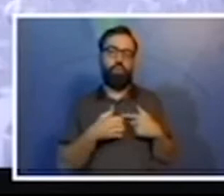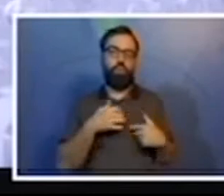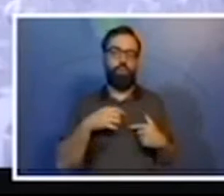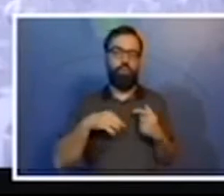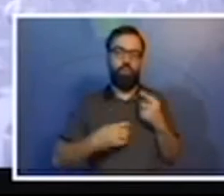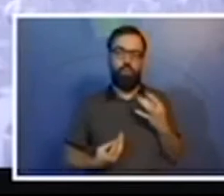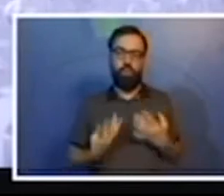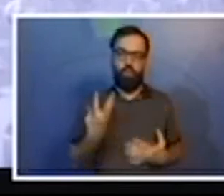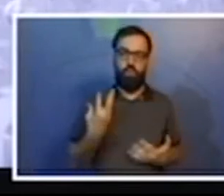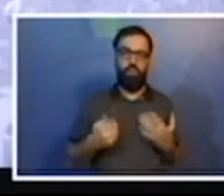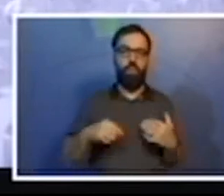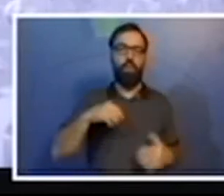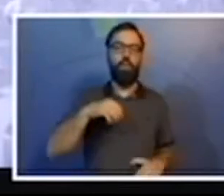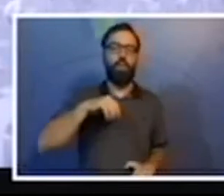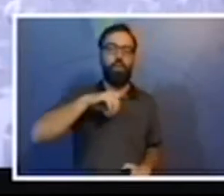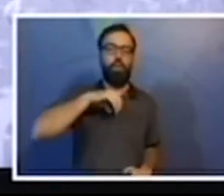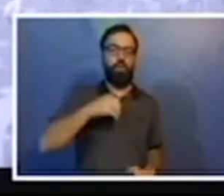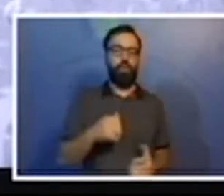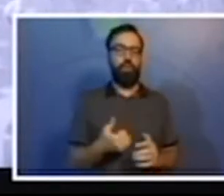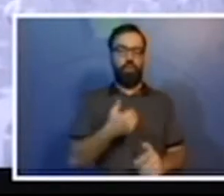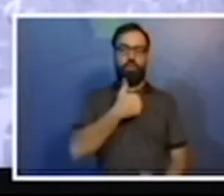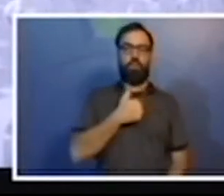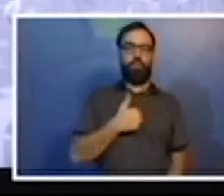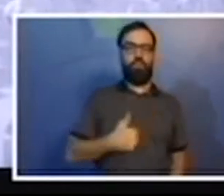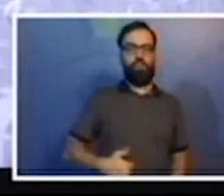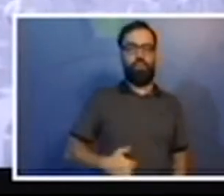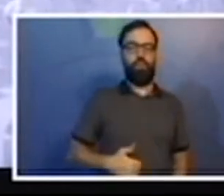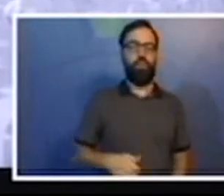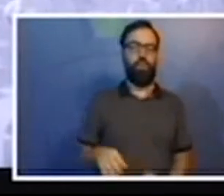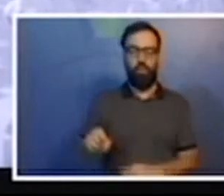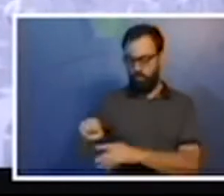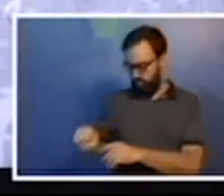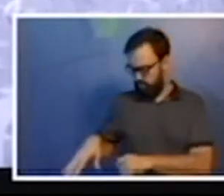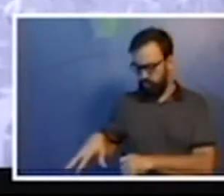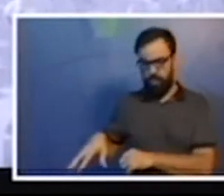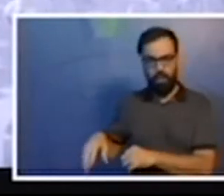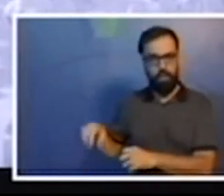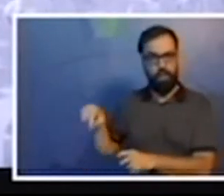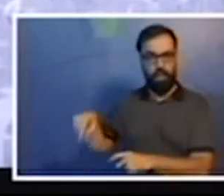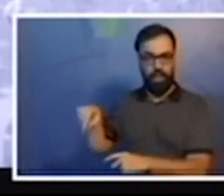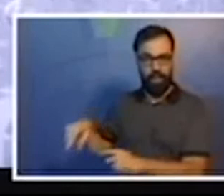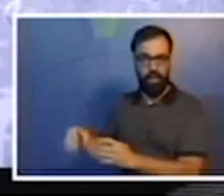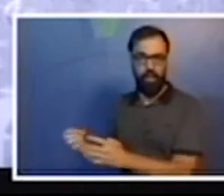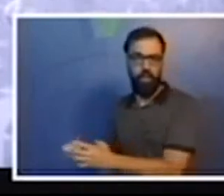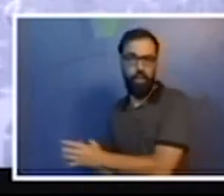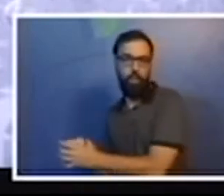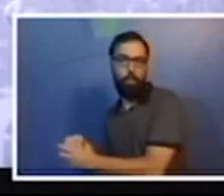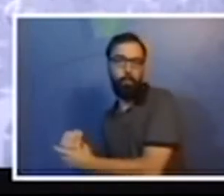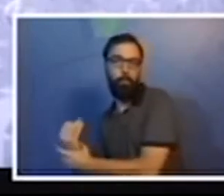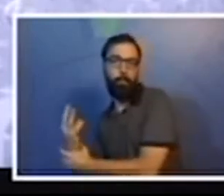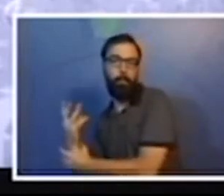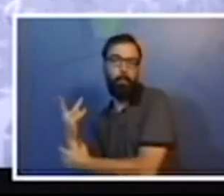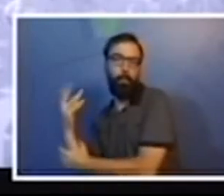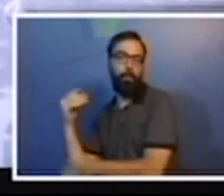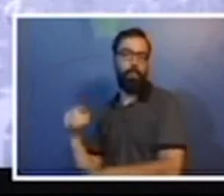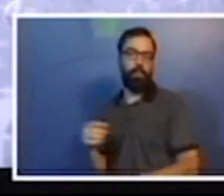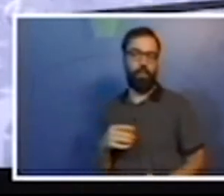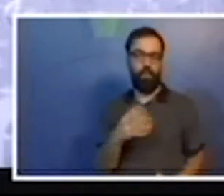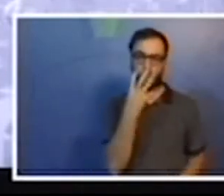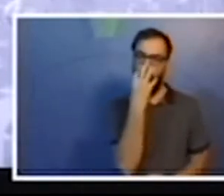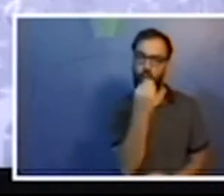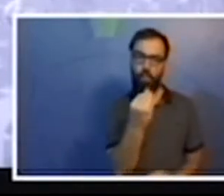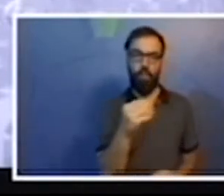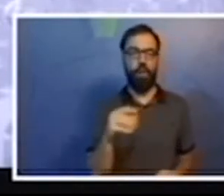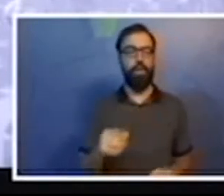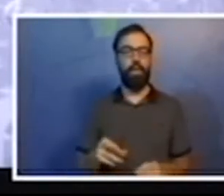libera as fezes ricas nessa semente e às vezes e a funciona como adubo para geração dessa semente Então esse animal ele contribui para